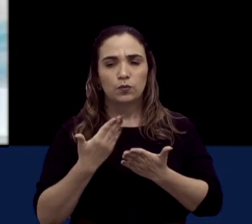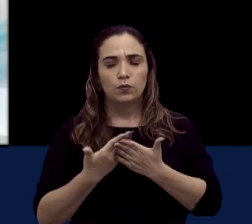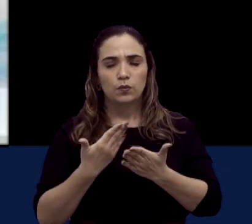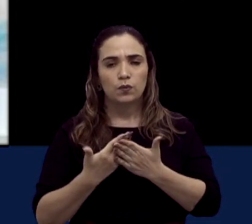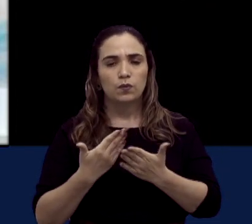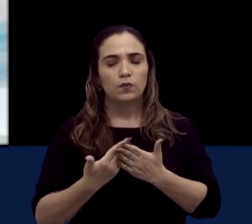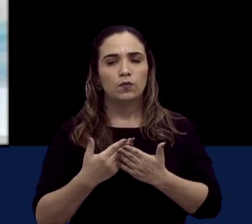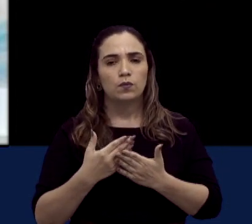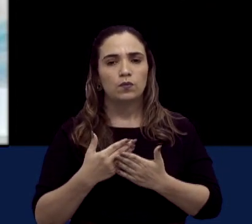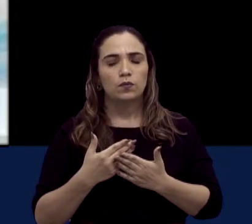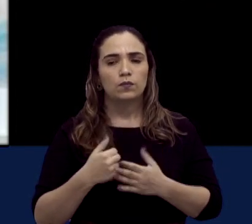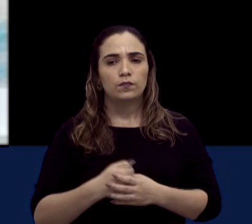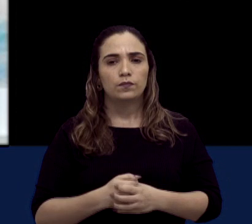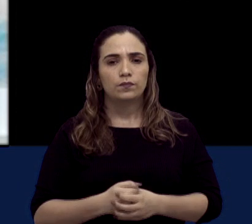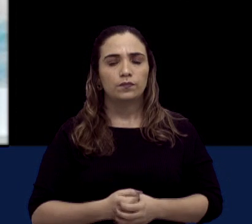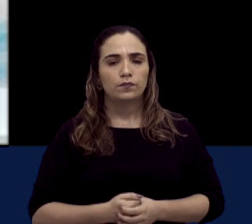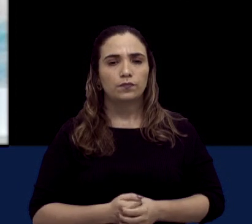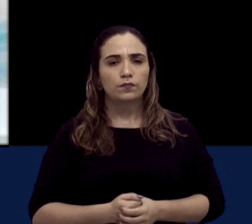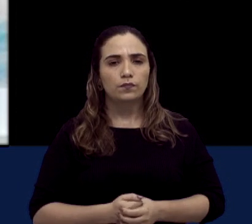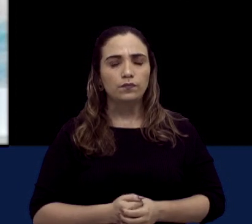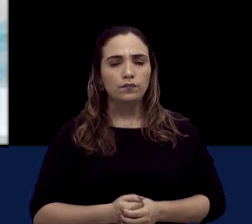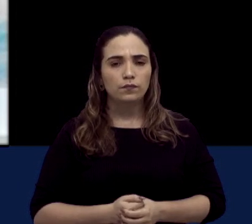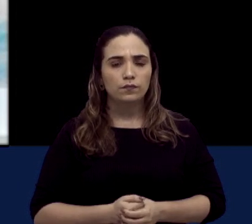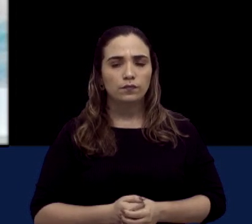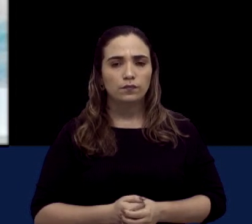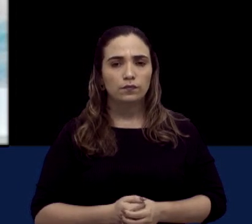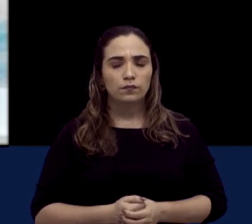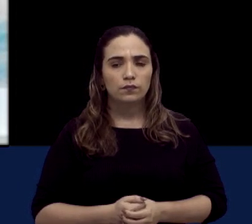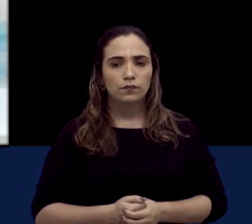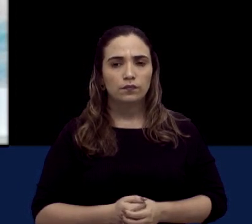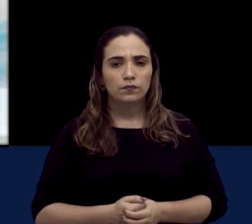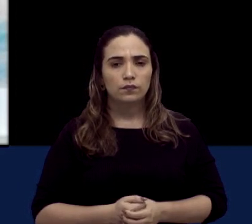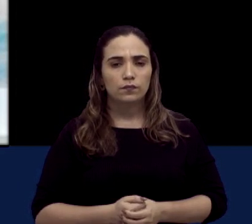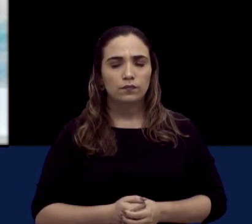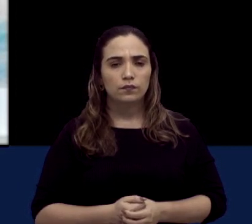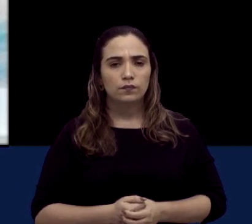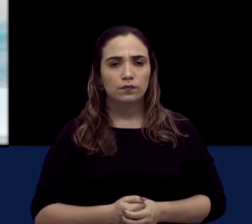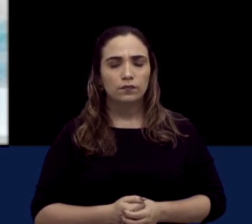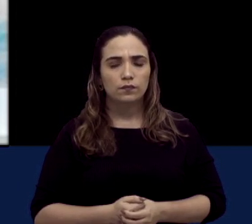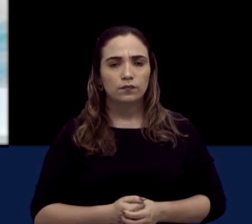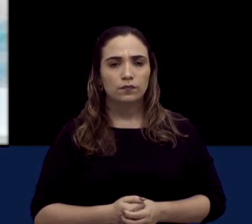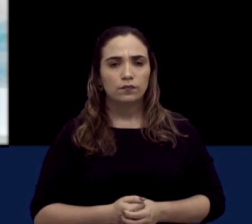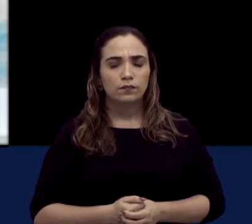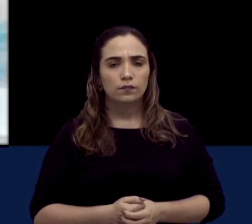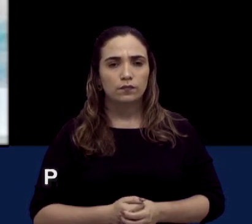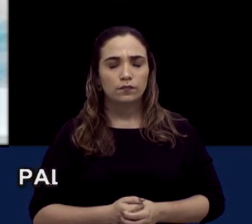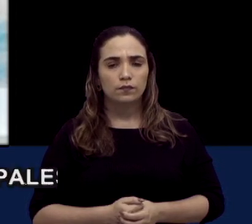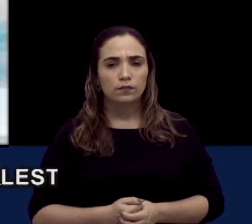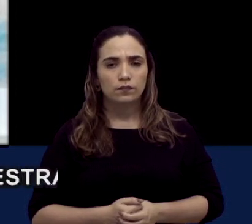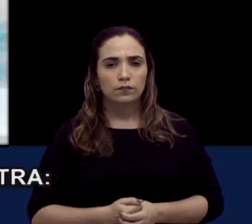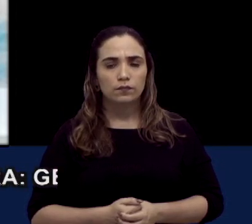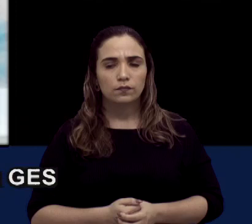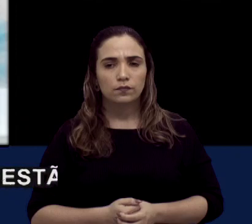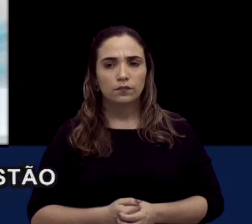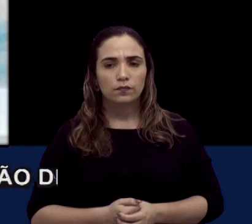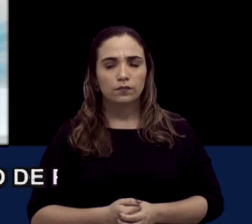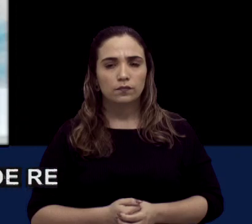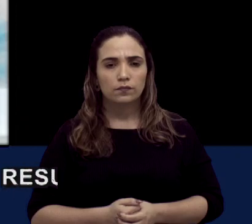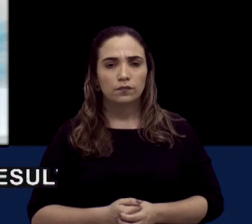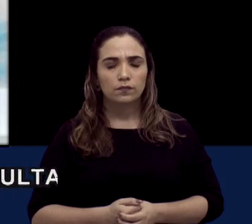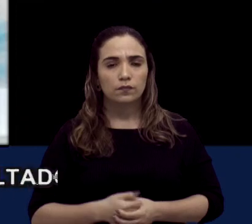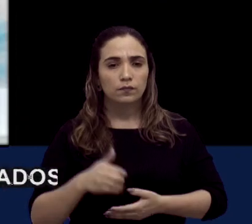enfim, vou pular essa parte que ela é mais teórica. Bom, então aqui a gente contemplou